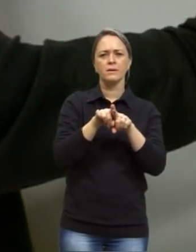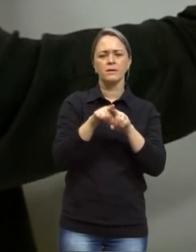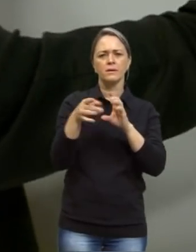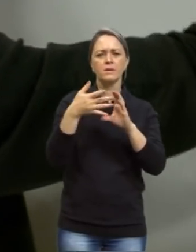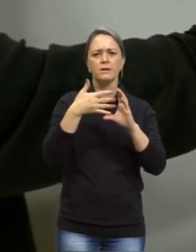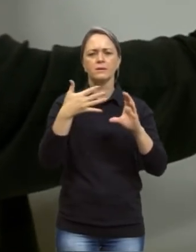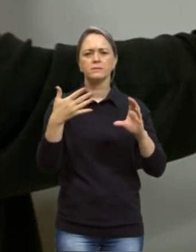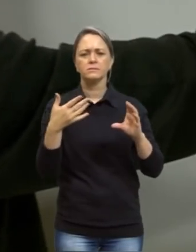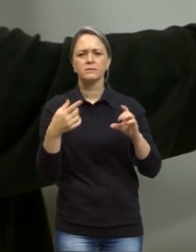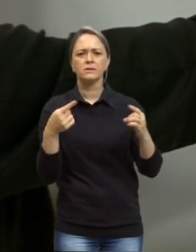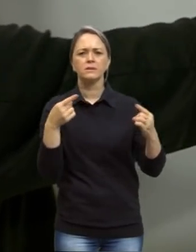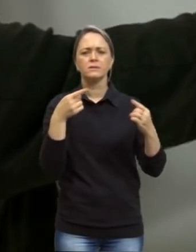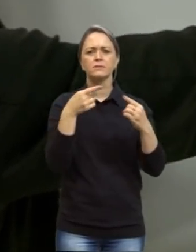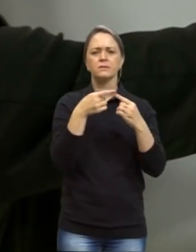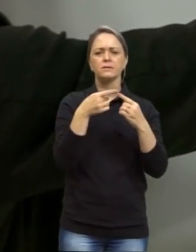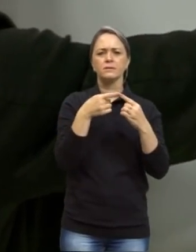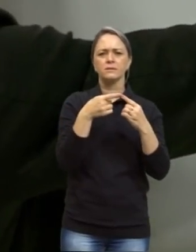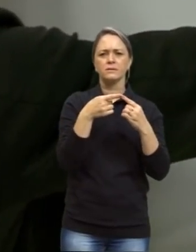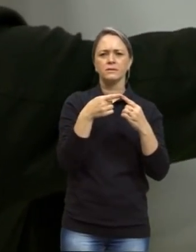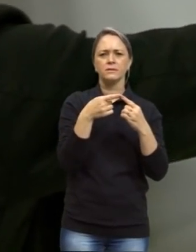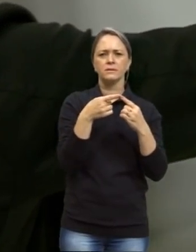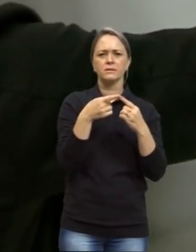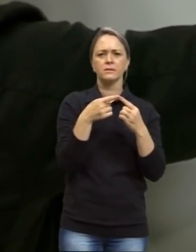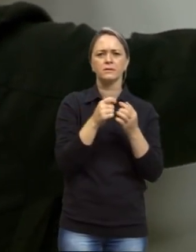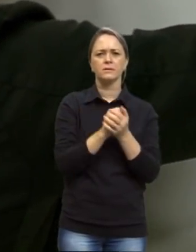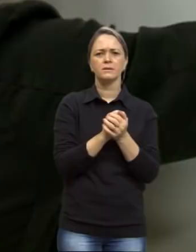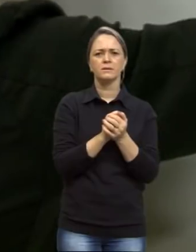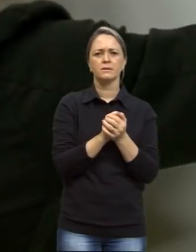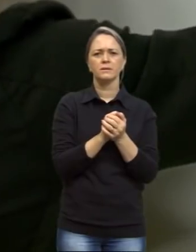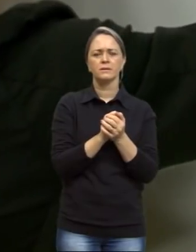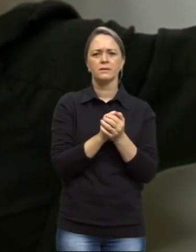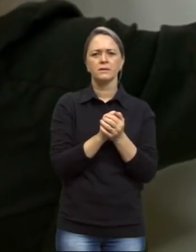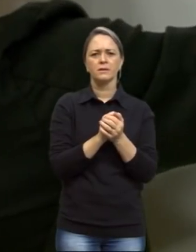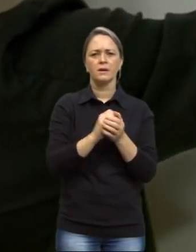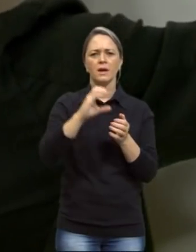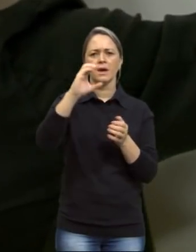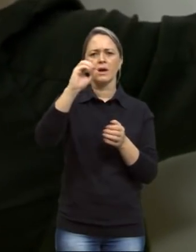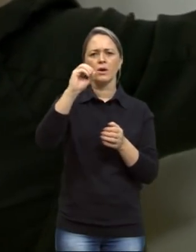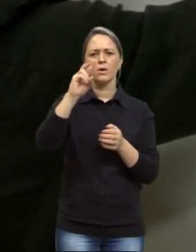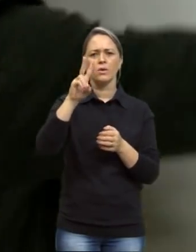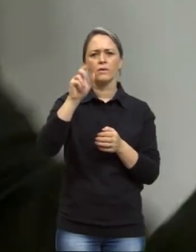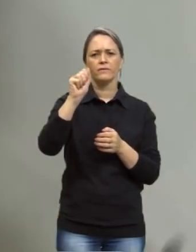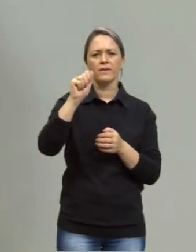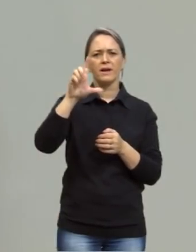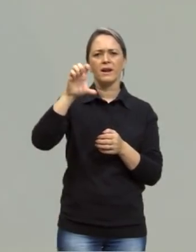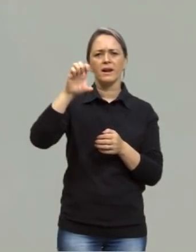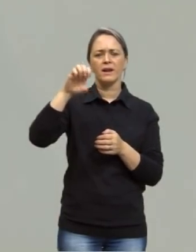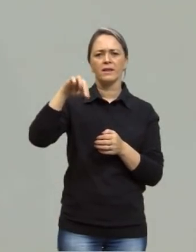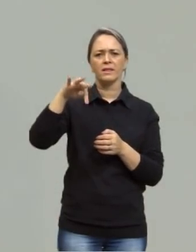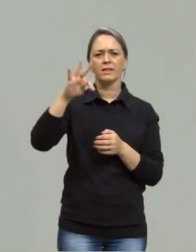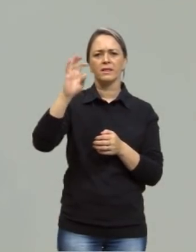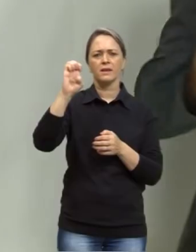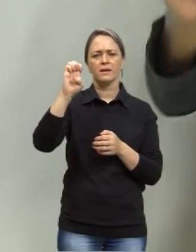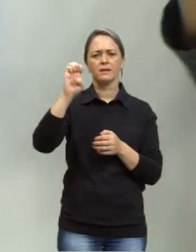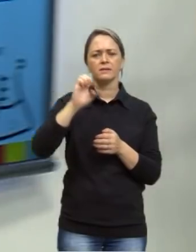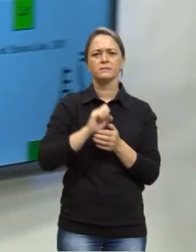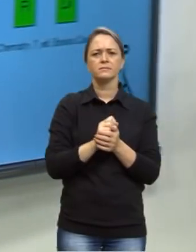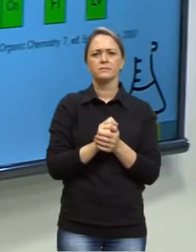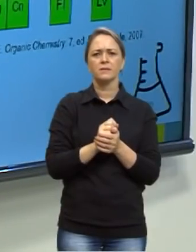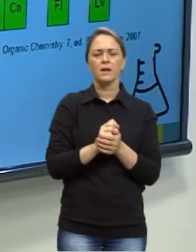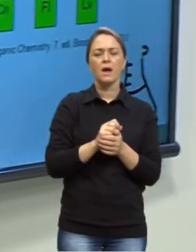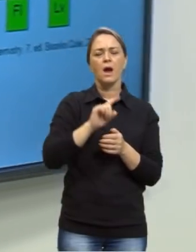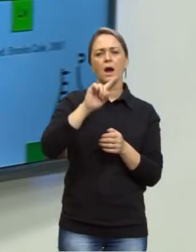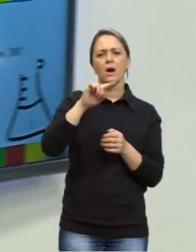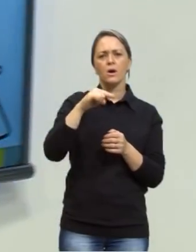carga que ter estica dessa ligação é totalmente e covalente e se eu pegar o